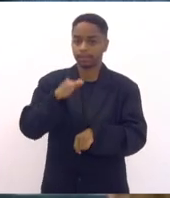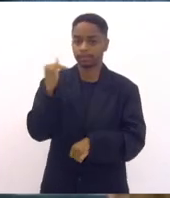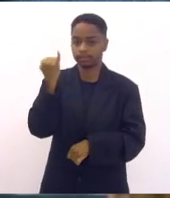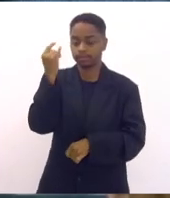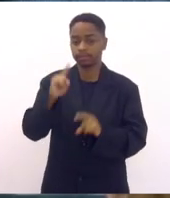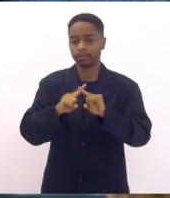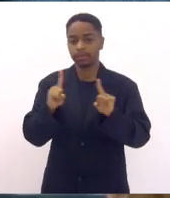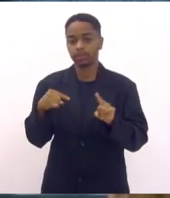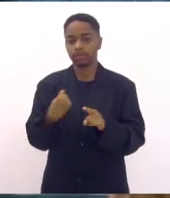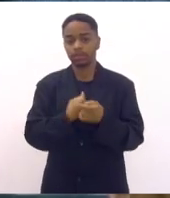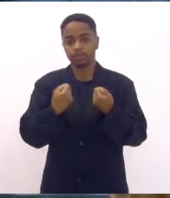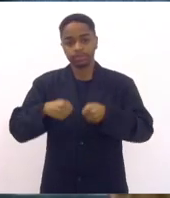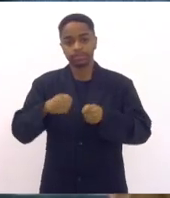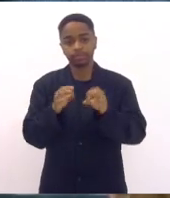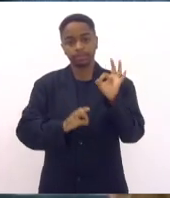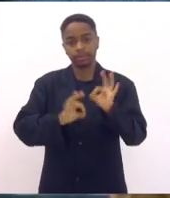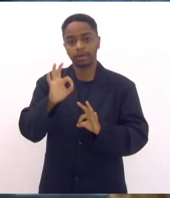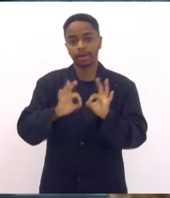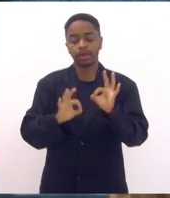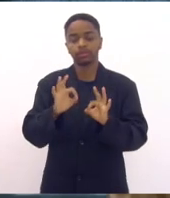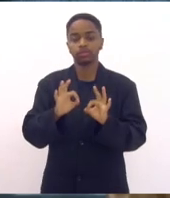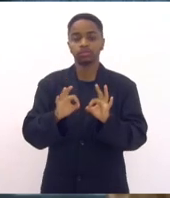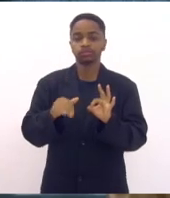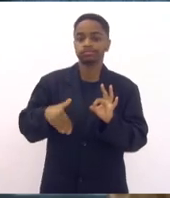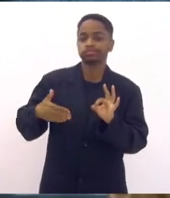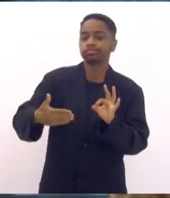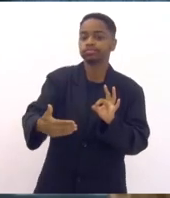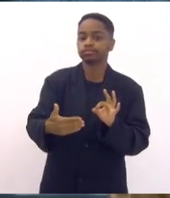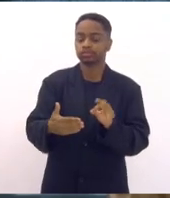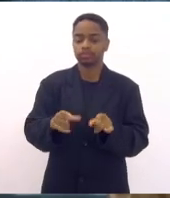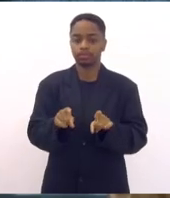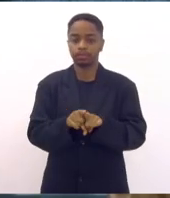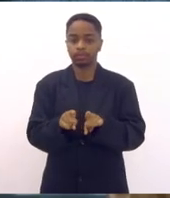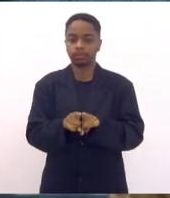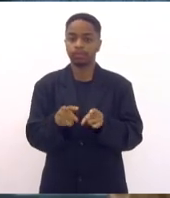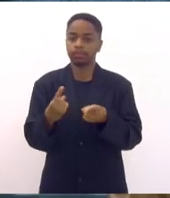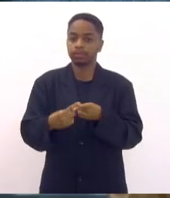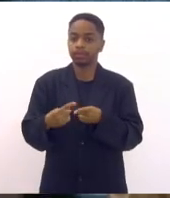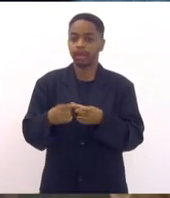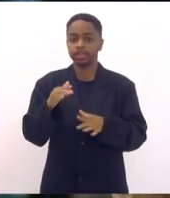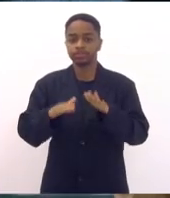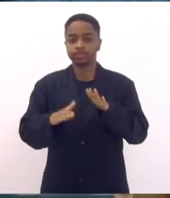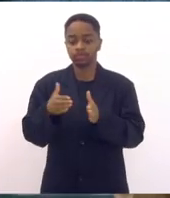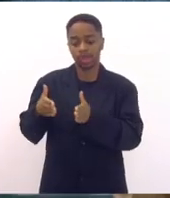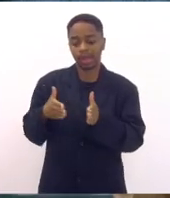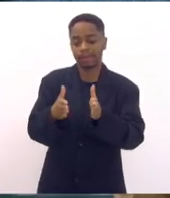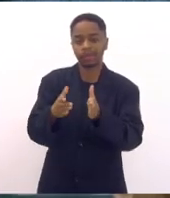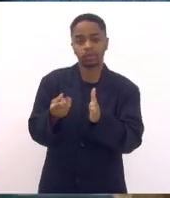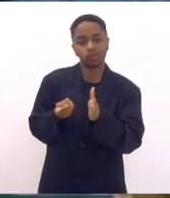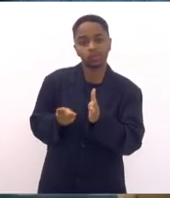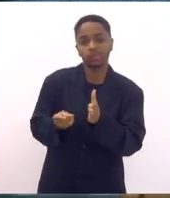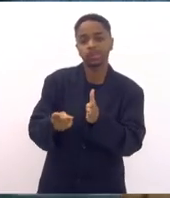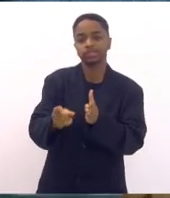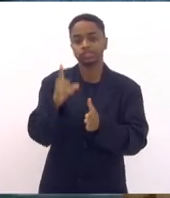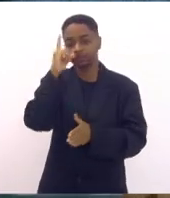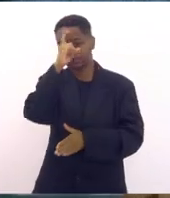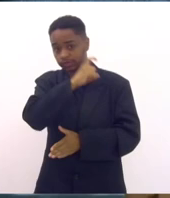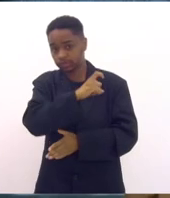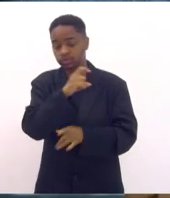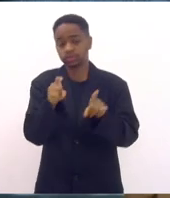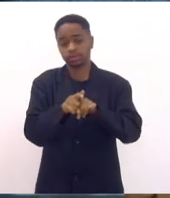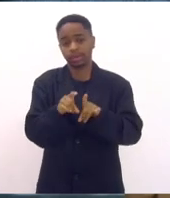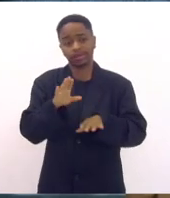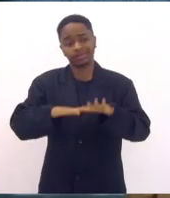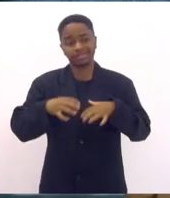preparados para o que vem pela frente também porque M das vezes a caminhada é longa ela é árdua ela desanima